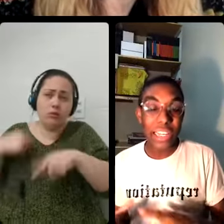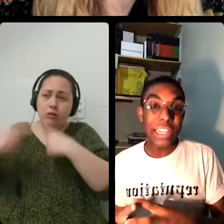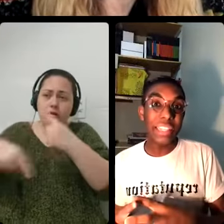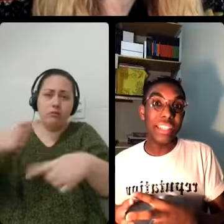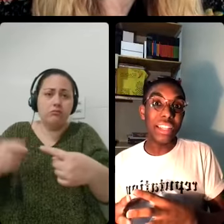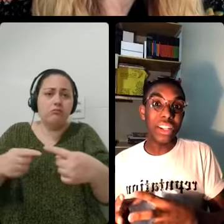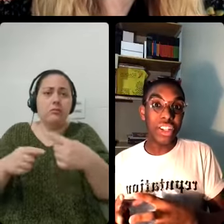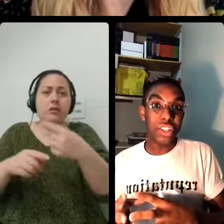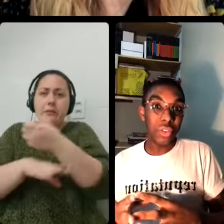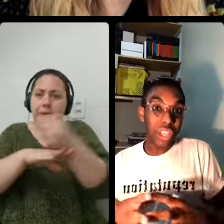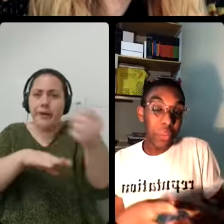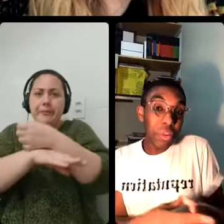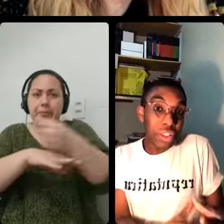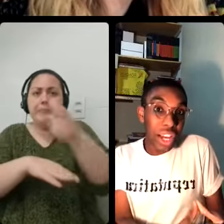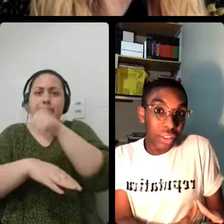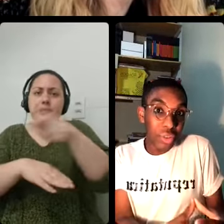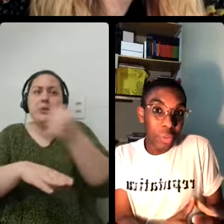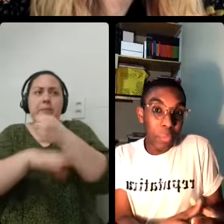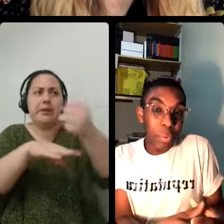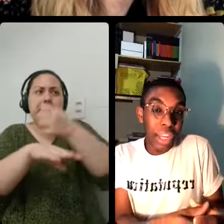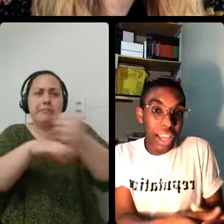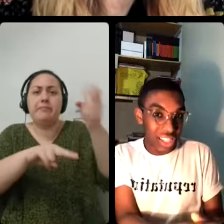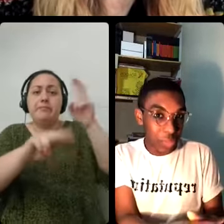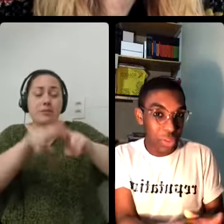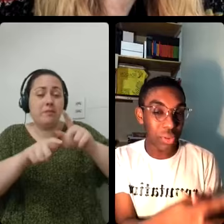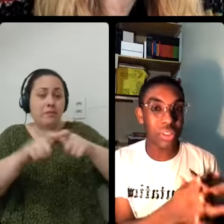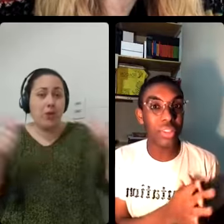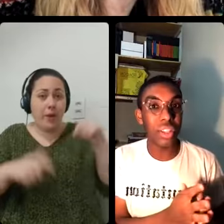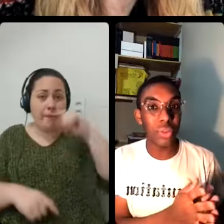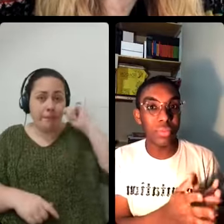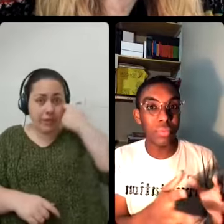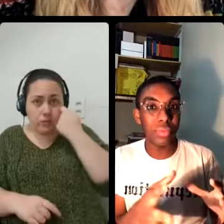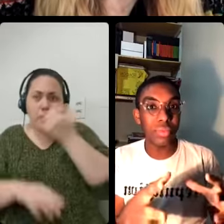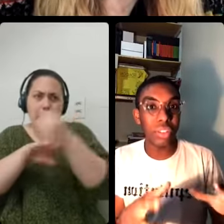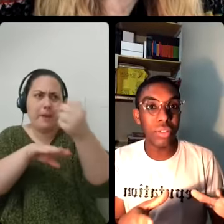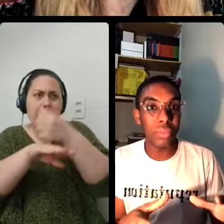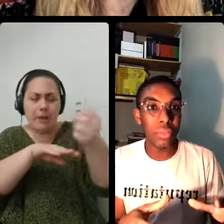encarceradas, e a gente não tem um projeto para que essas pessoas